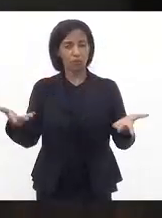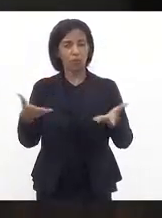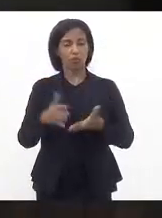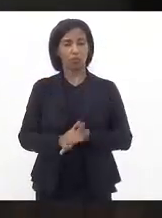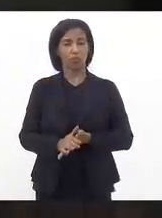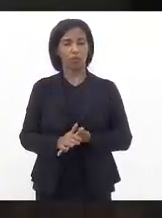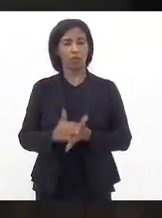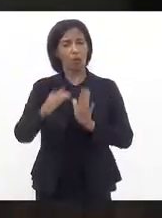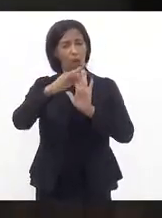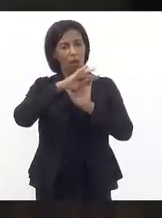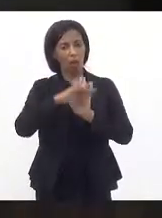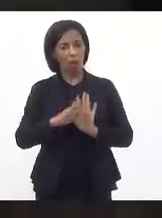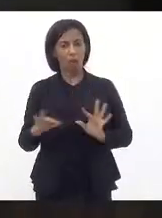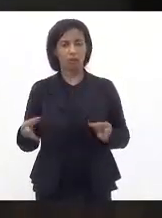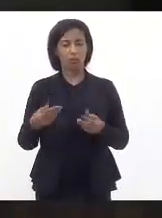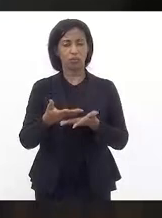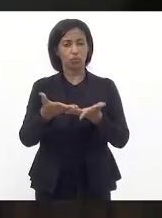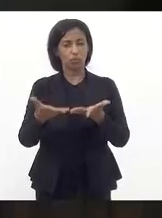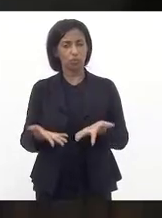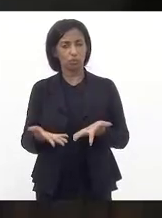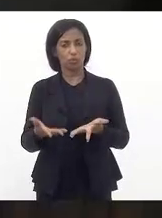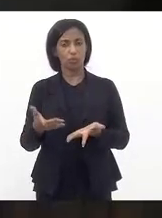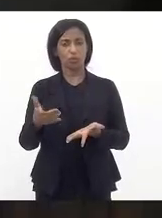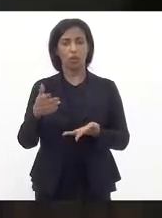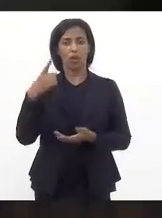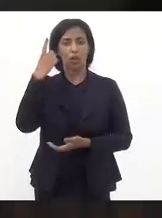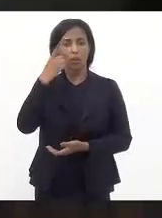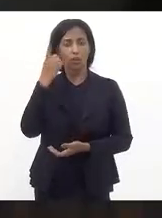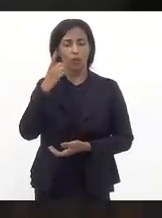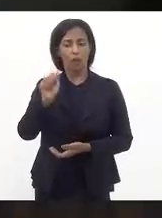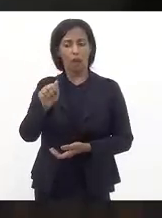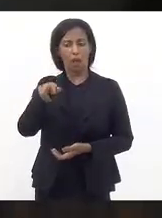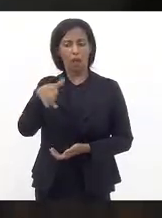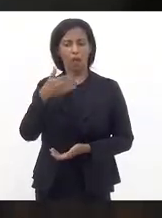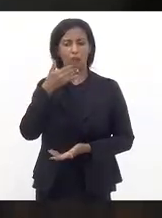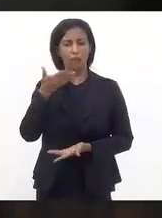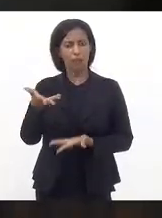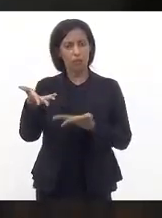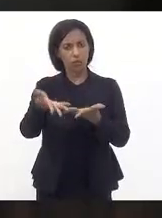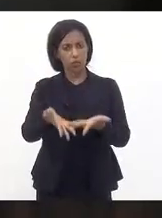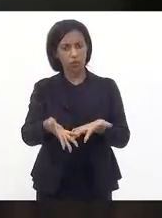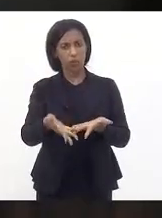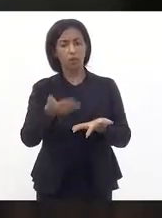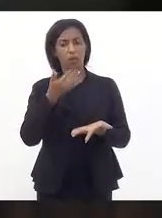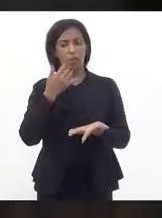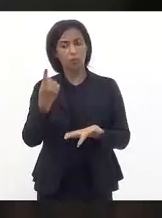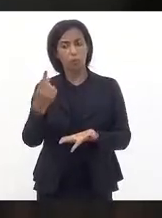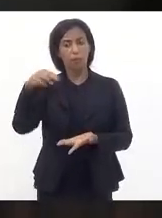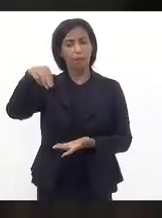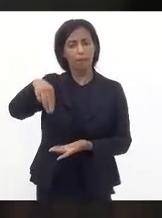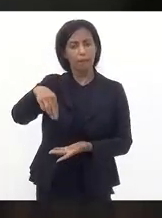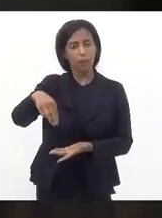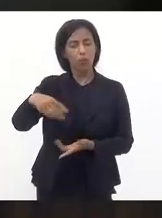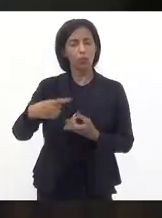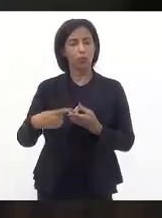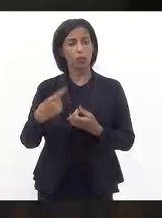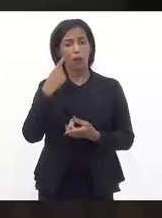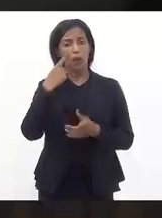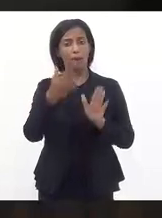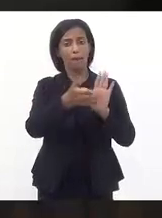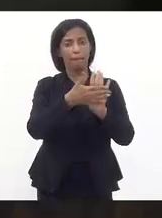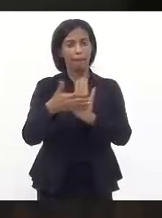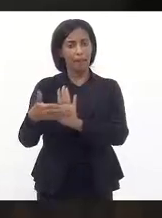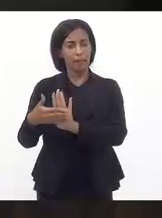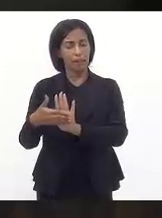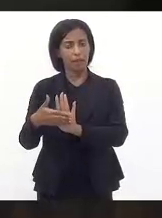garanto aqui a ordem de todo mundo a deputada Ana havia me pedido pela ordem e eu eu pedi a ela um minuto que eu estava com além dos